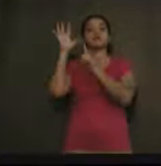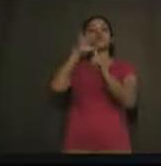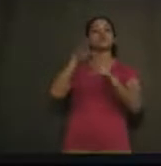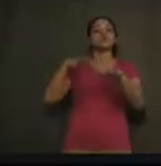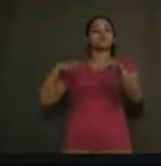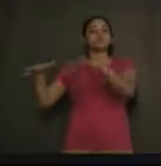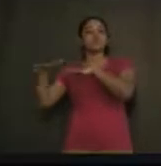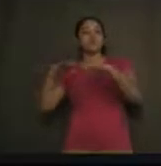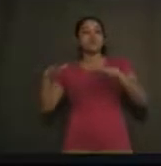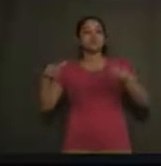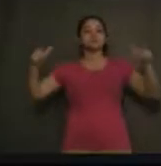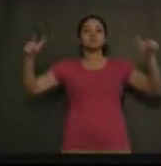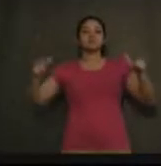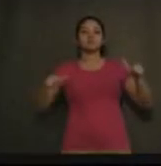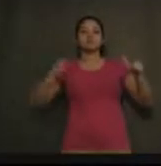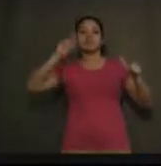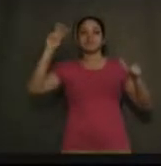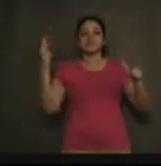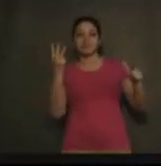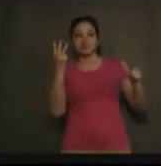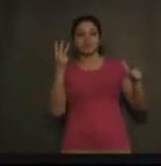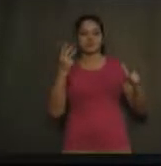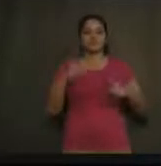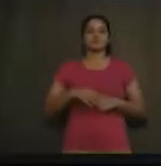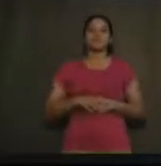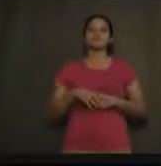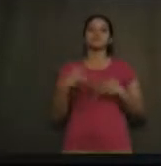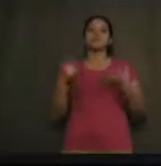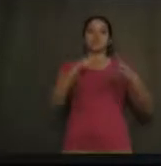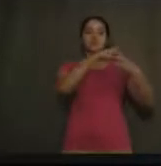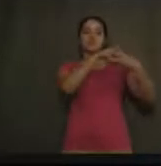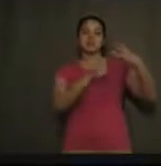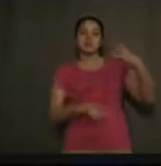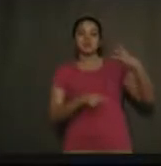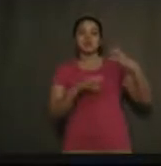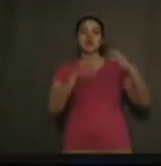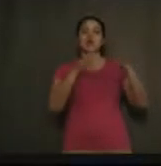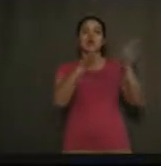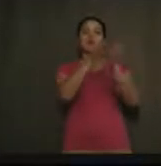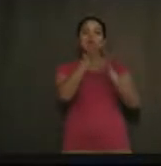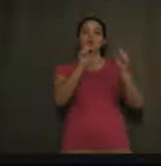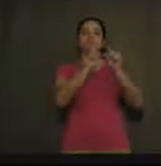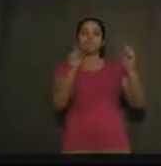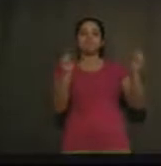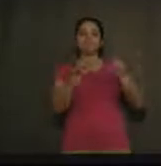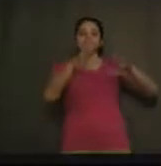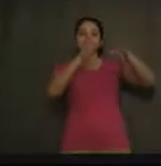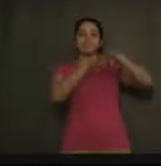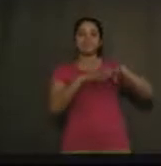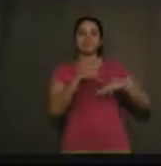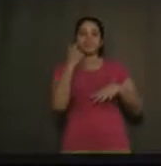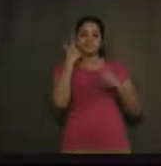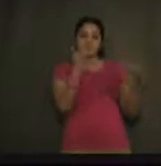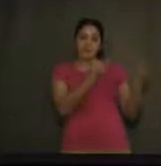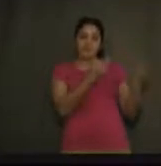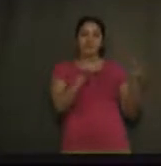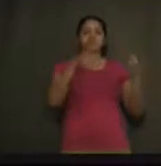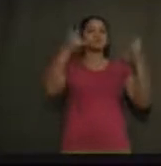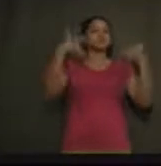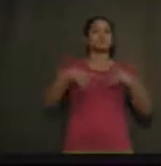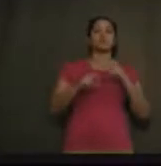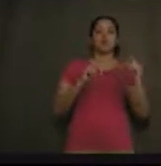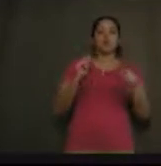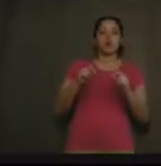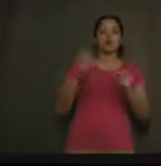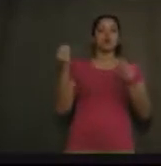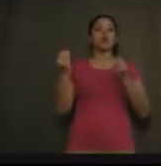espaço de dimensão 3, 4 coordenadas, e depois você tem a equação que diz que a energia é preservada, se faz